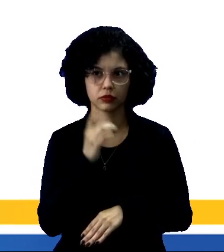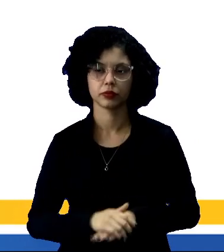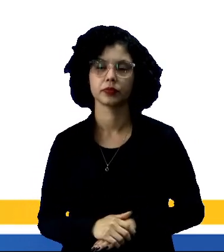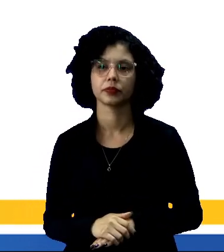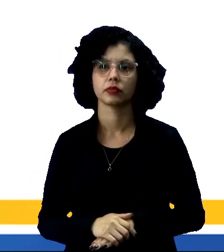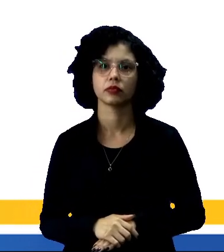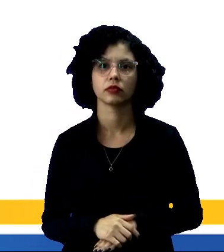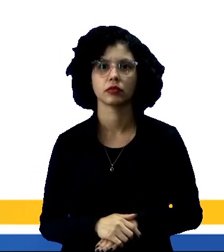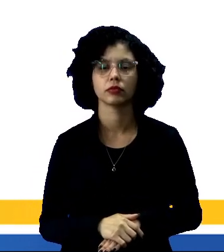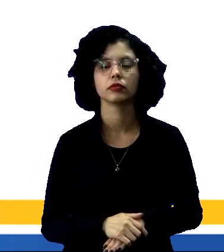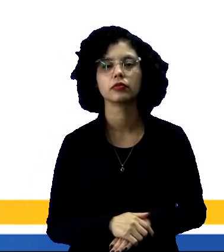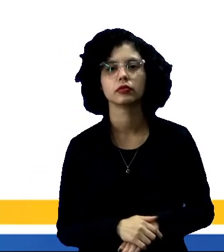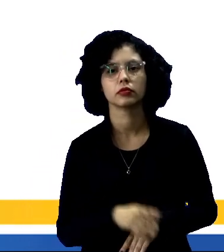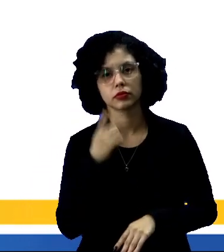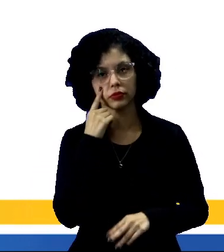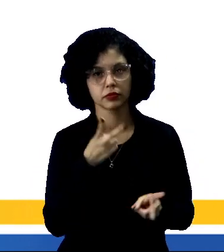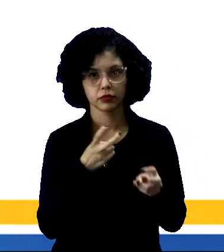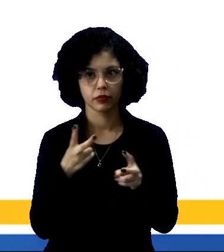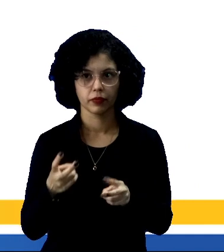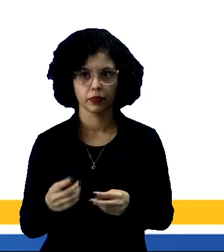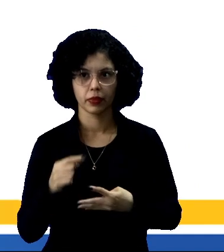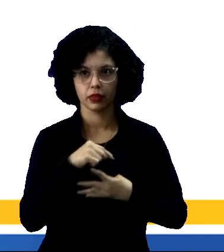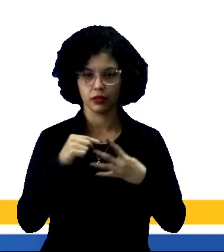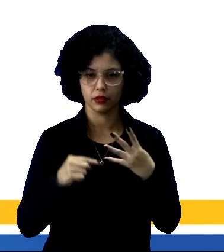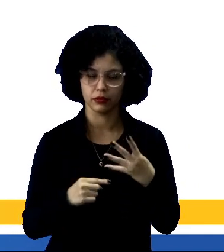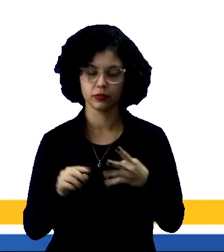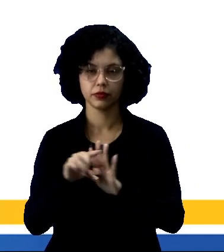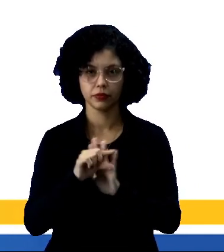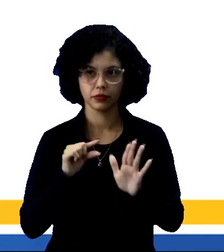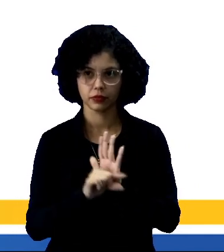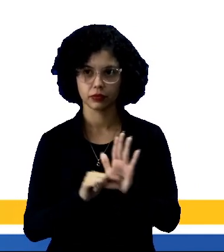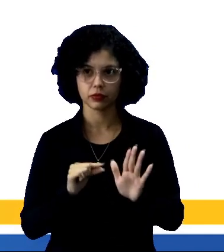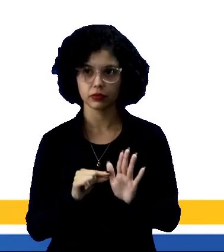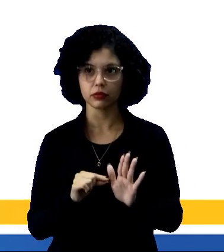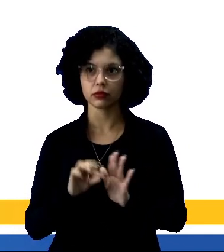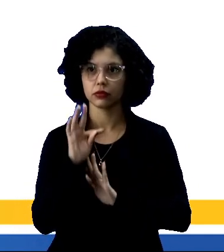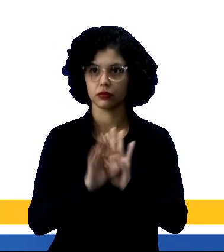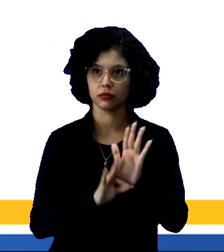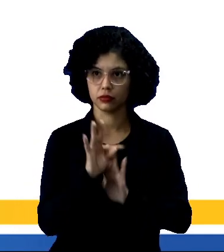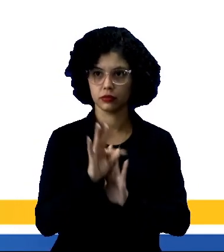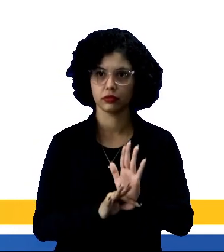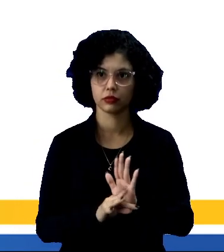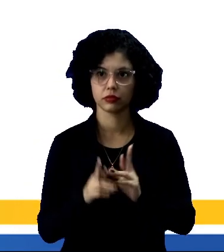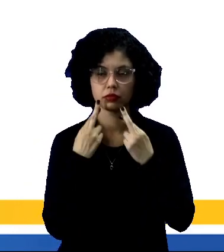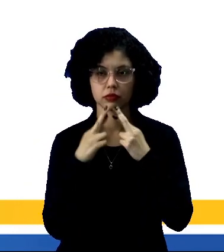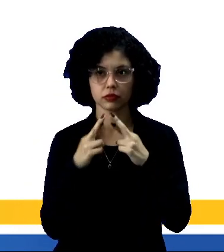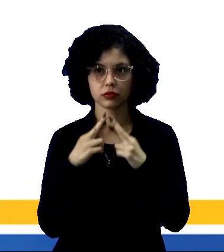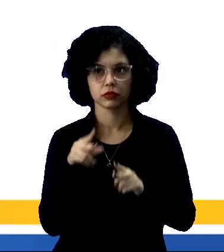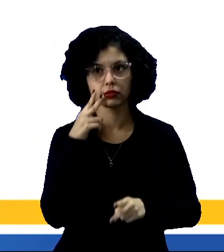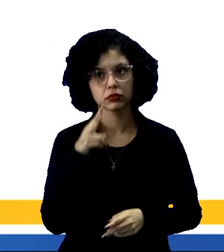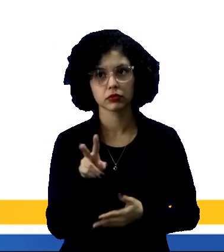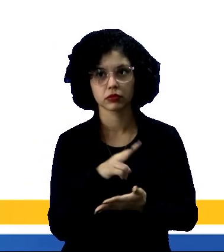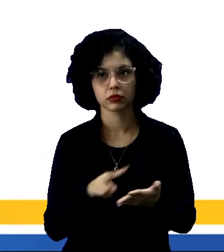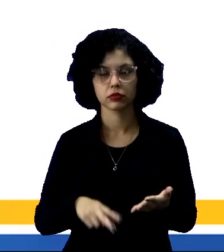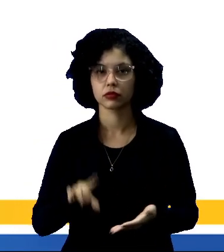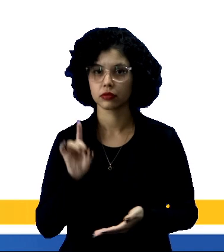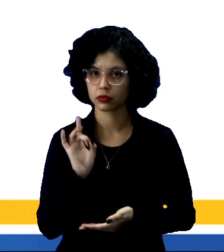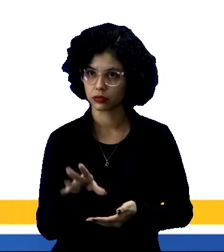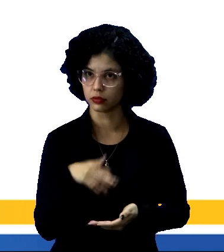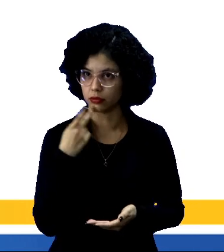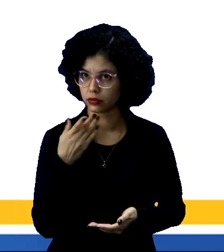dias. Observem, gente, que as 4 alternativas são trechos retirados da carta de reclamação que nós lemos. Só